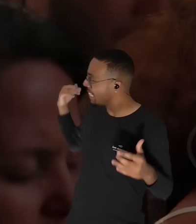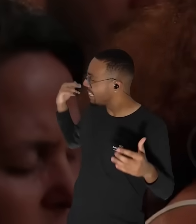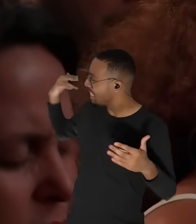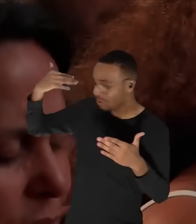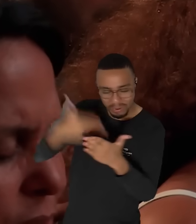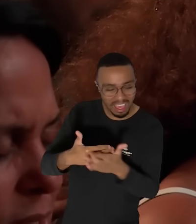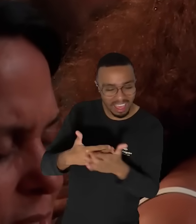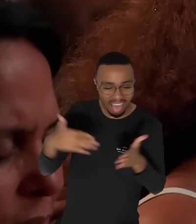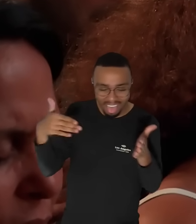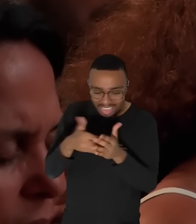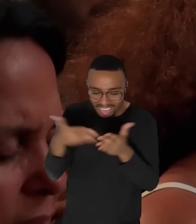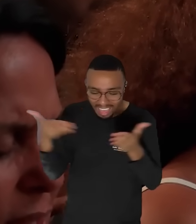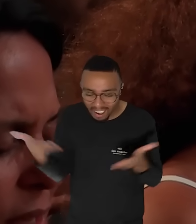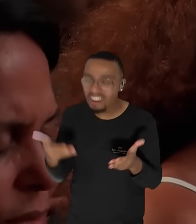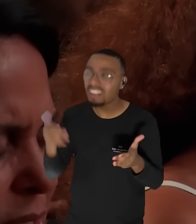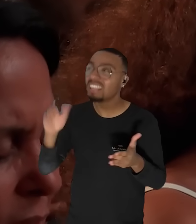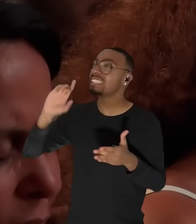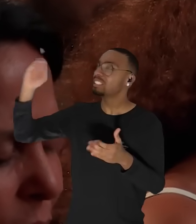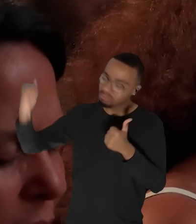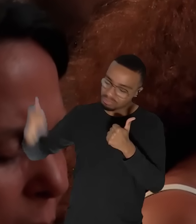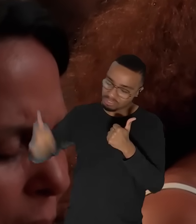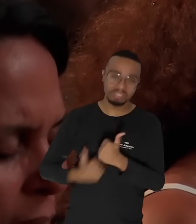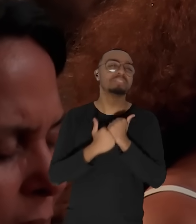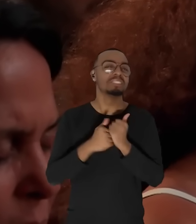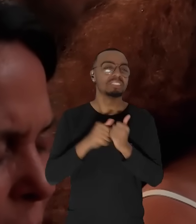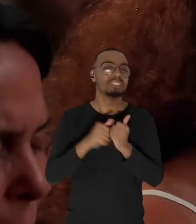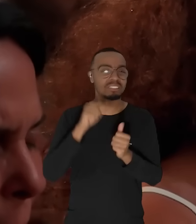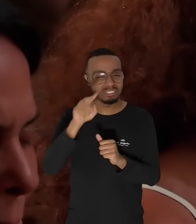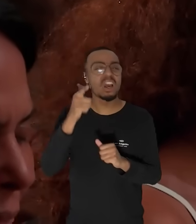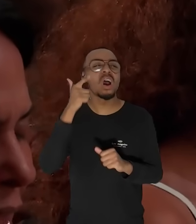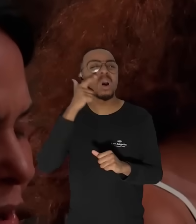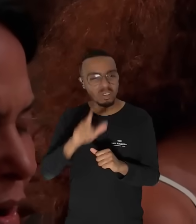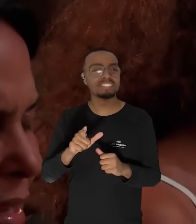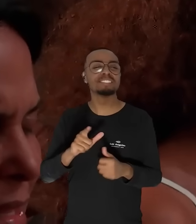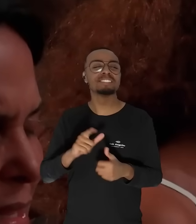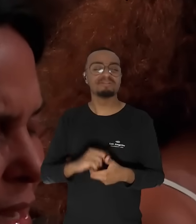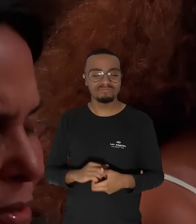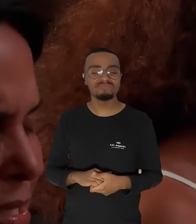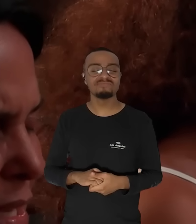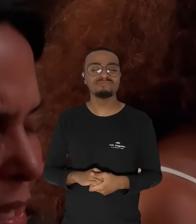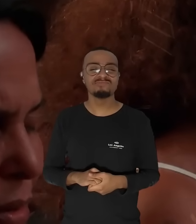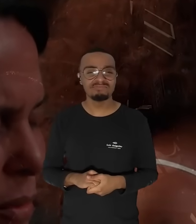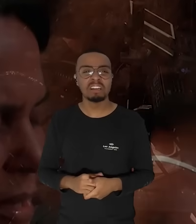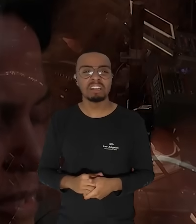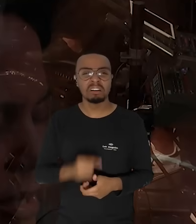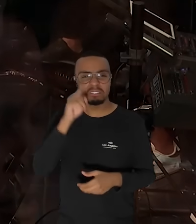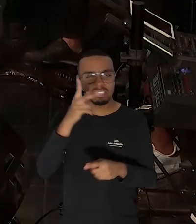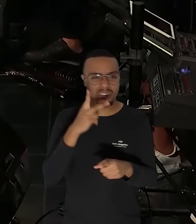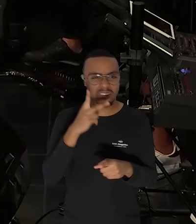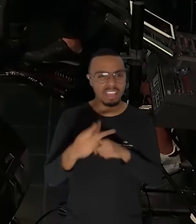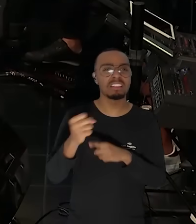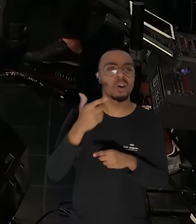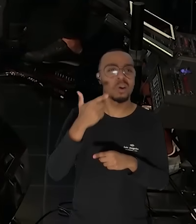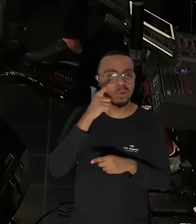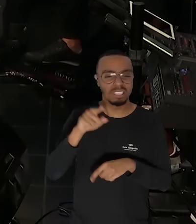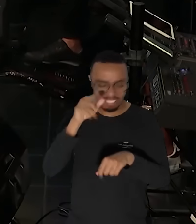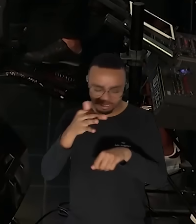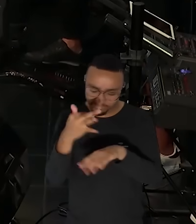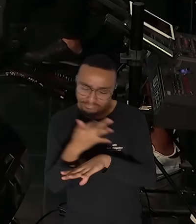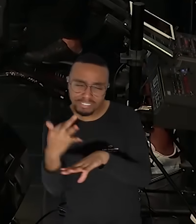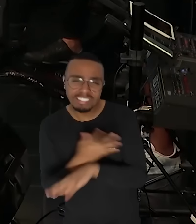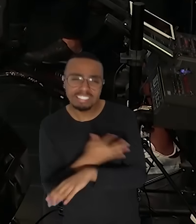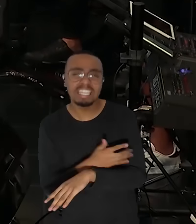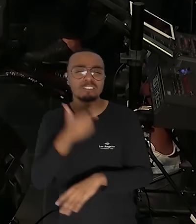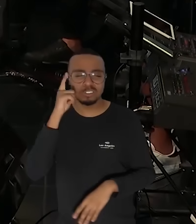chegar, vai chegar, vai chegar molhado, vai chegar ensopado, mas vai chegar. Vai chegar com hematoma, mas vai chegar. Vai chegar